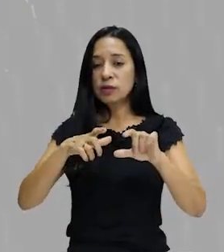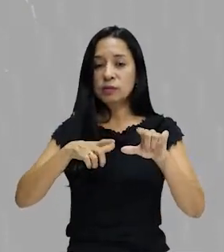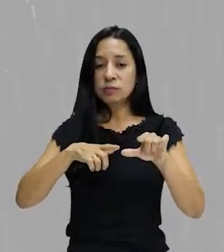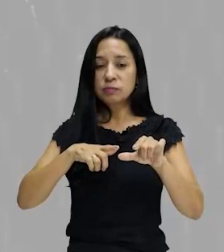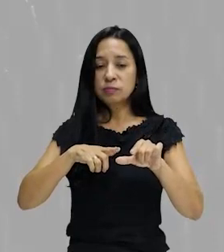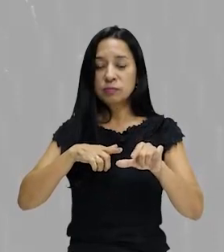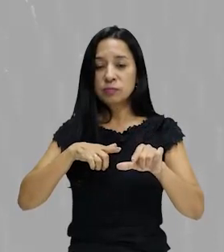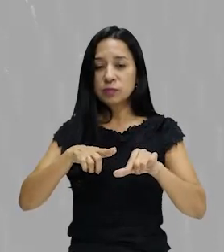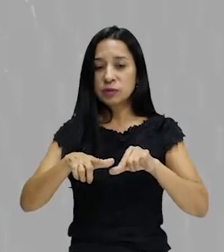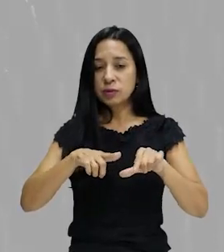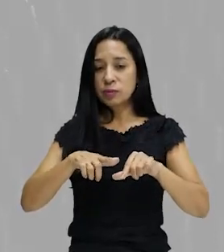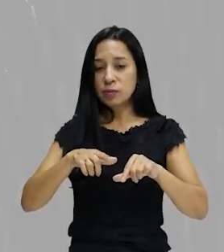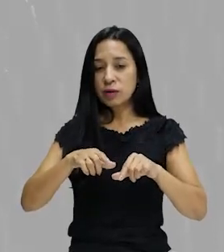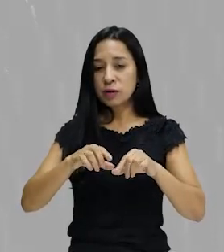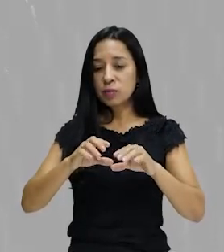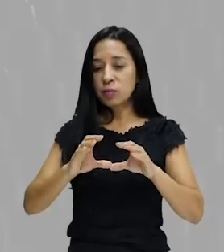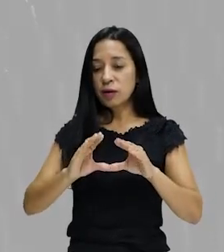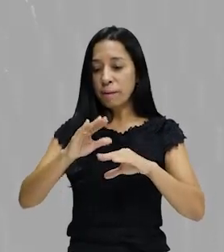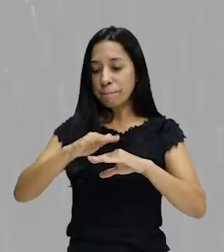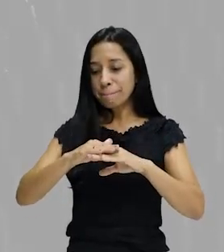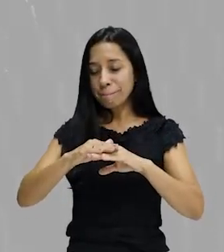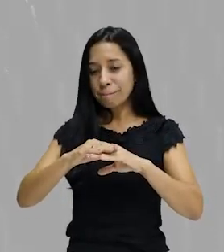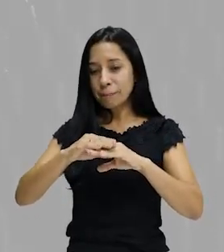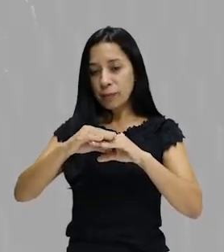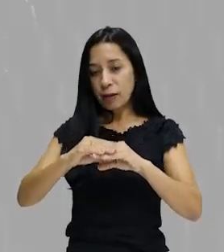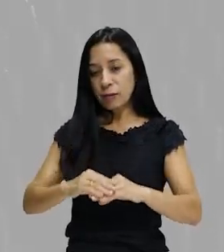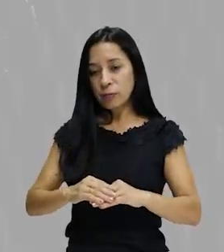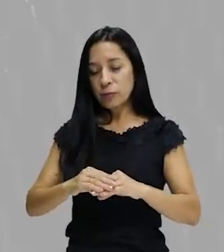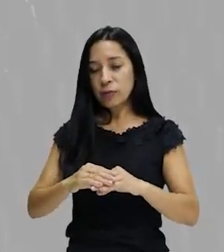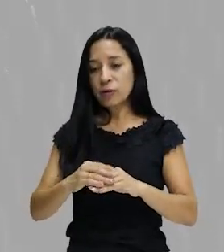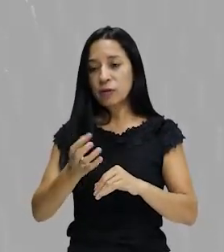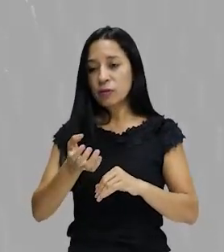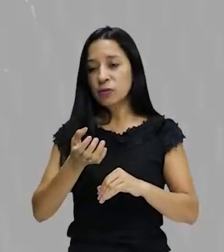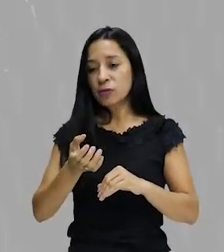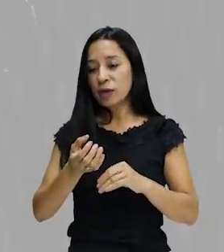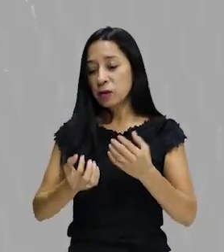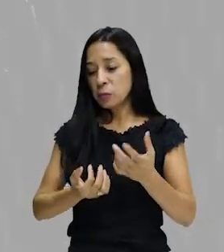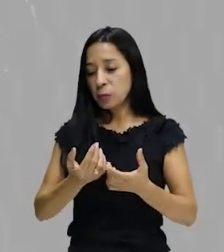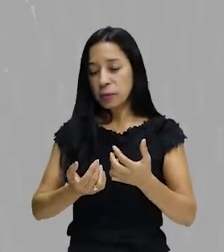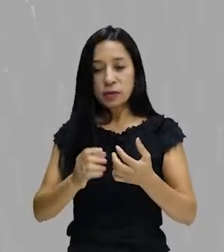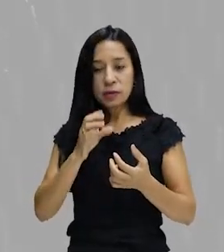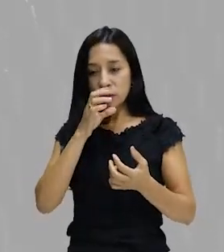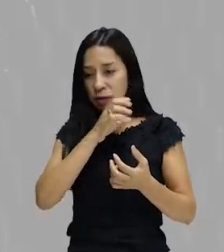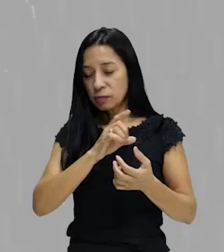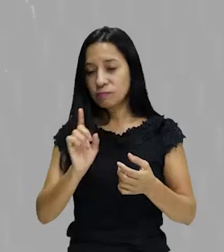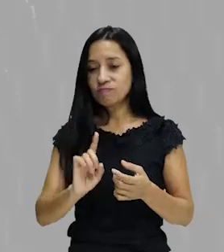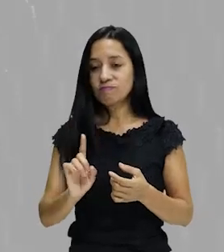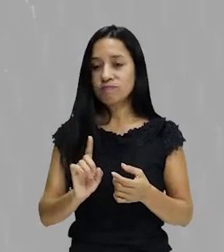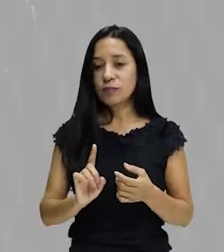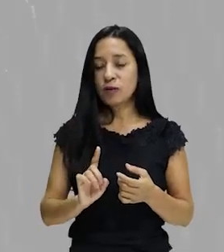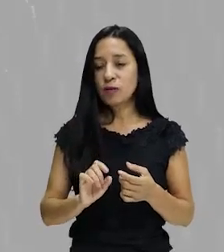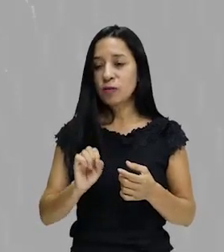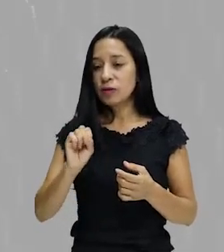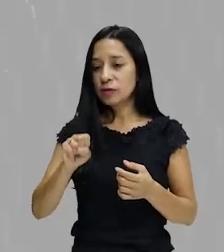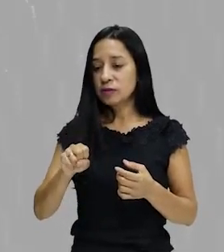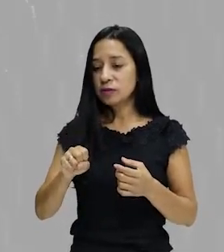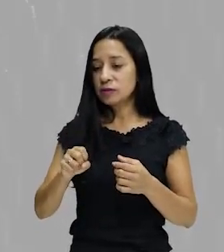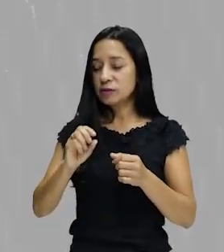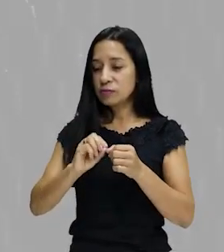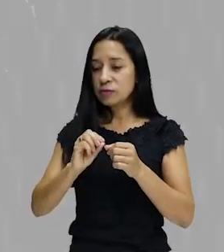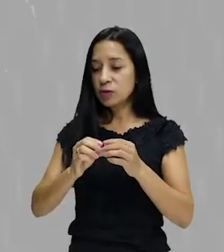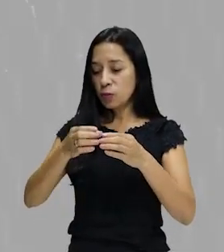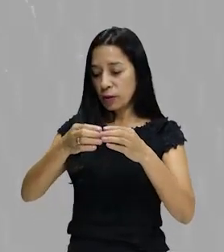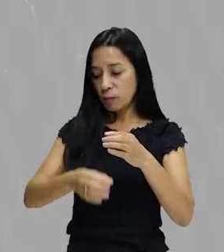trabalho para empurrar a estaca para baixo. O que se quer não é aquecer a estaca, se quer é fazer com